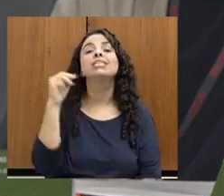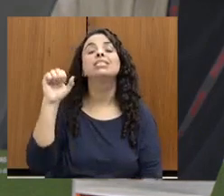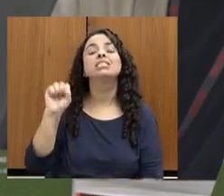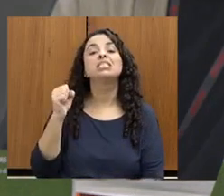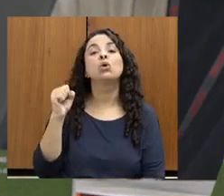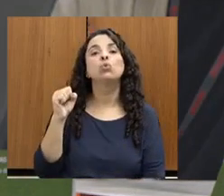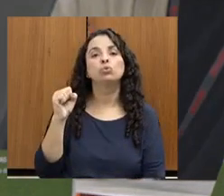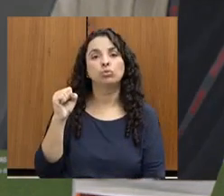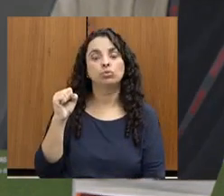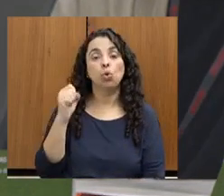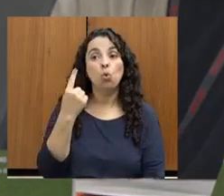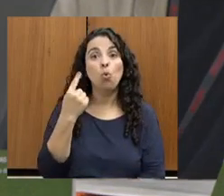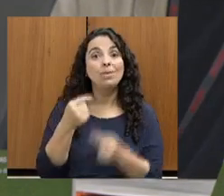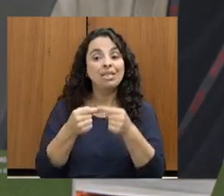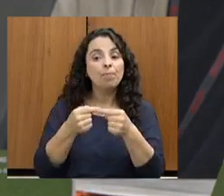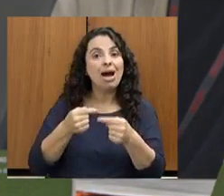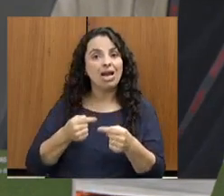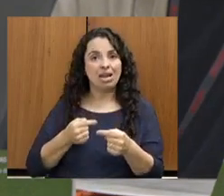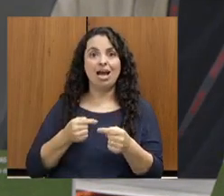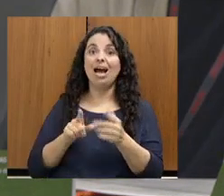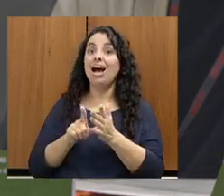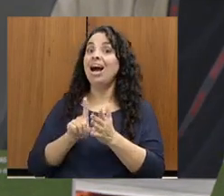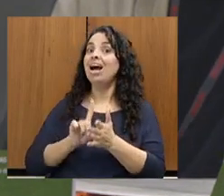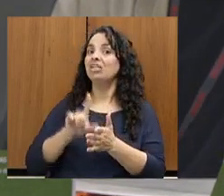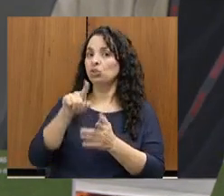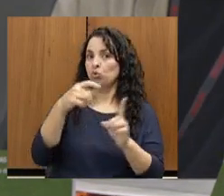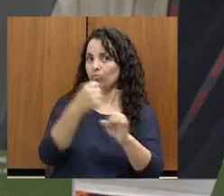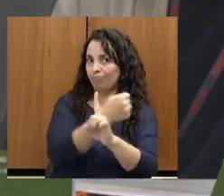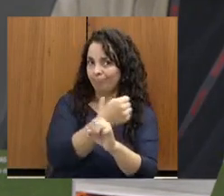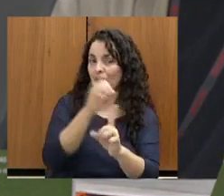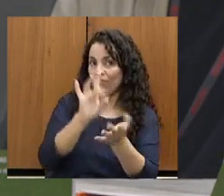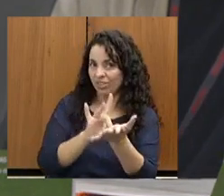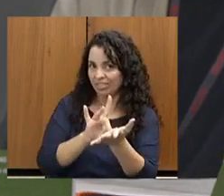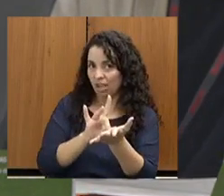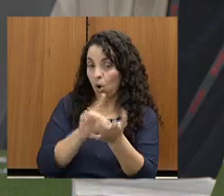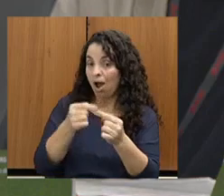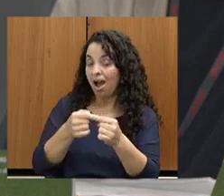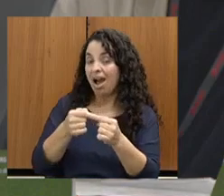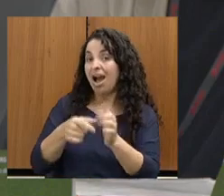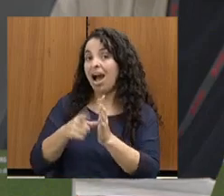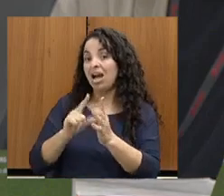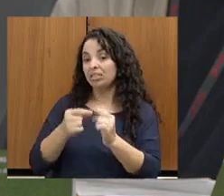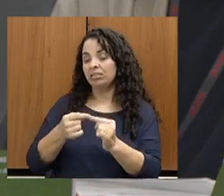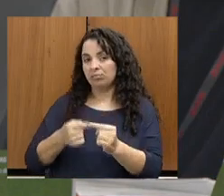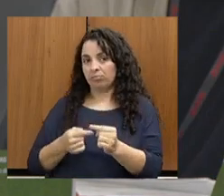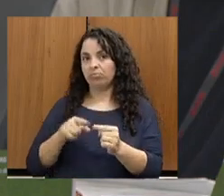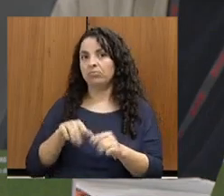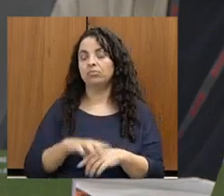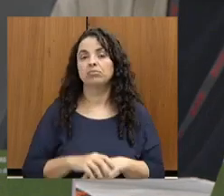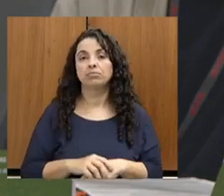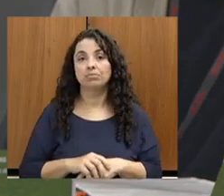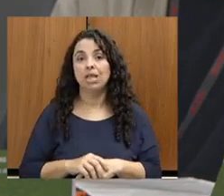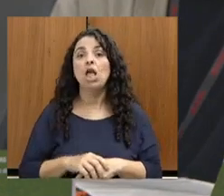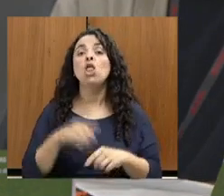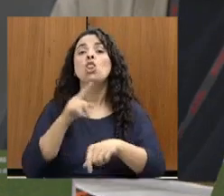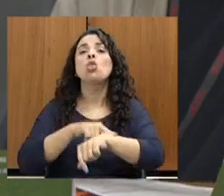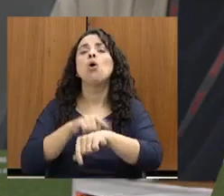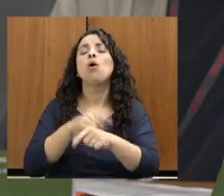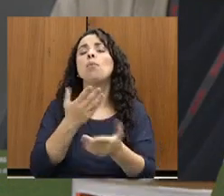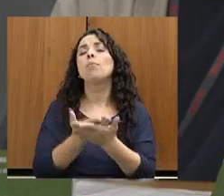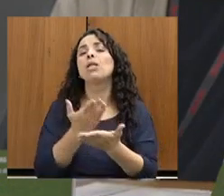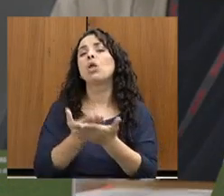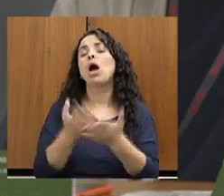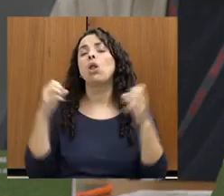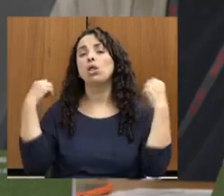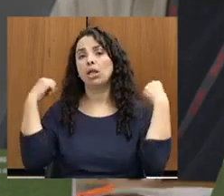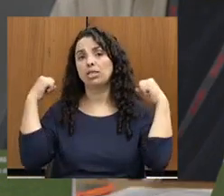Porque na educação física da escola estava sendo ensinado em tese defesa pessoal, mas estava sendo ensinado como se